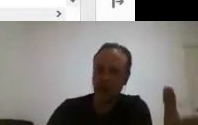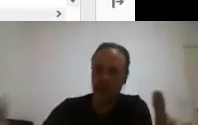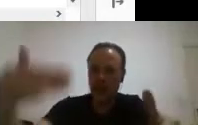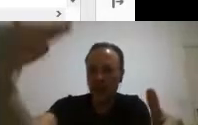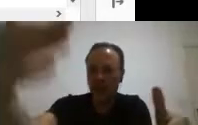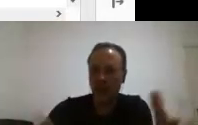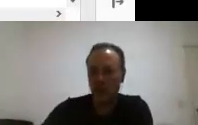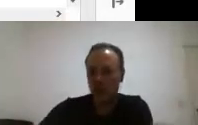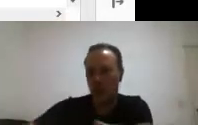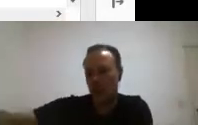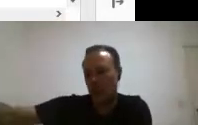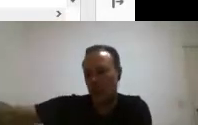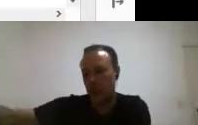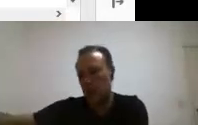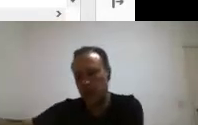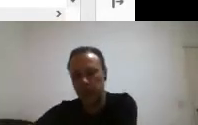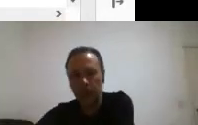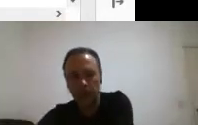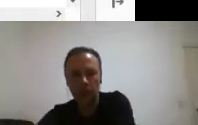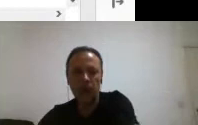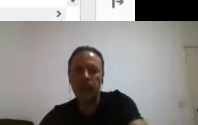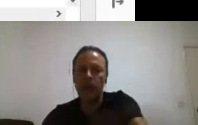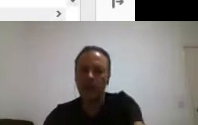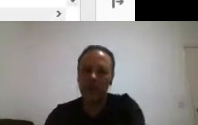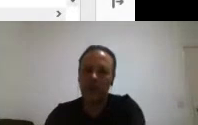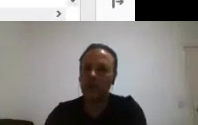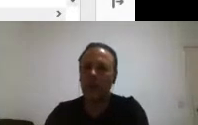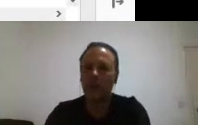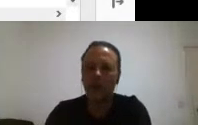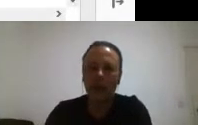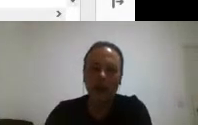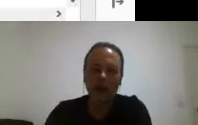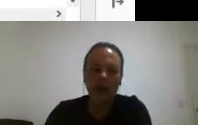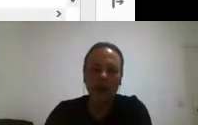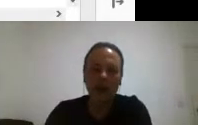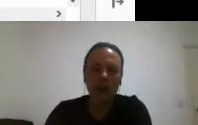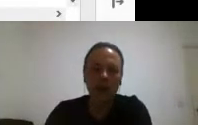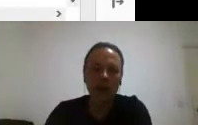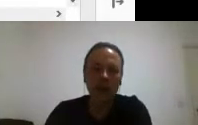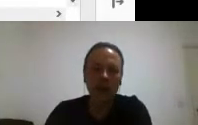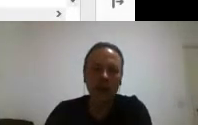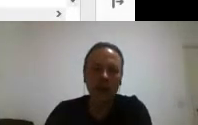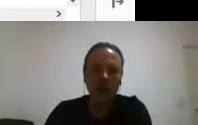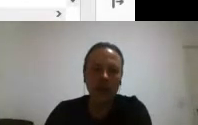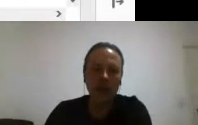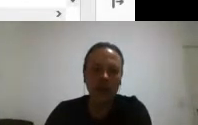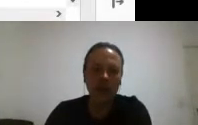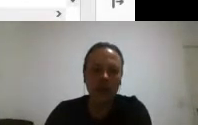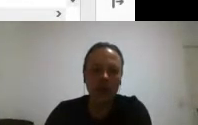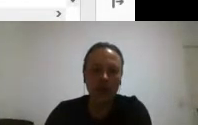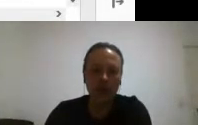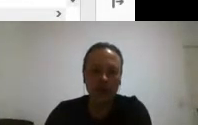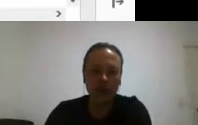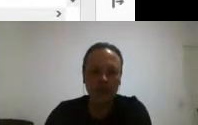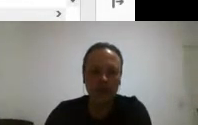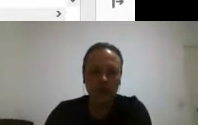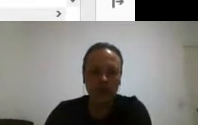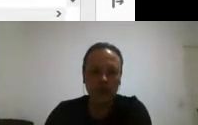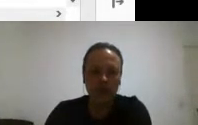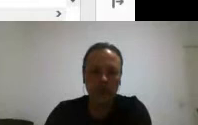havia passado, nós vimos numa questão mais prática, mas olha só aqui, já na teoria, né, o que a gente viu na